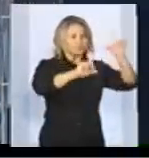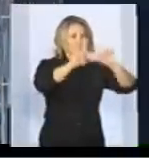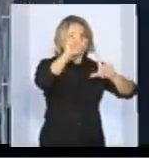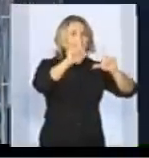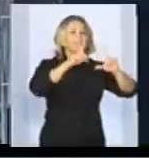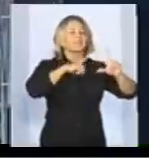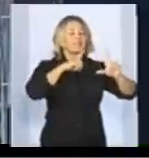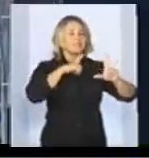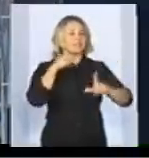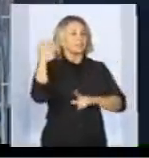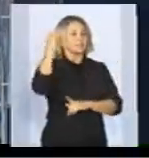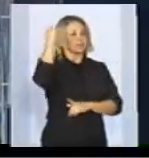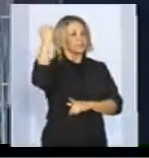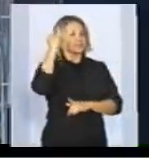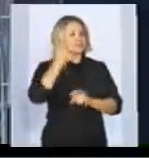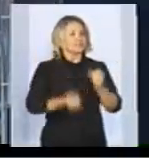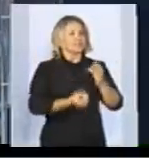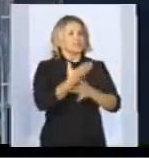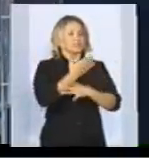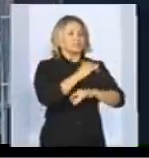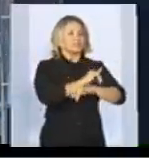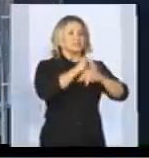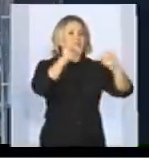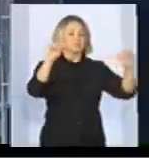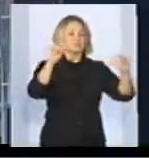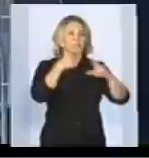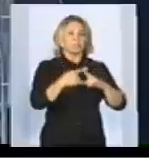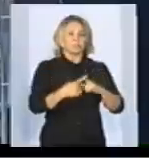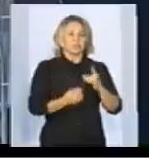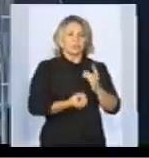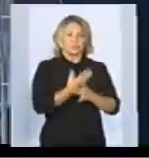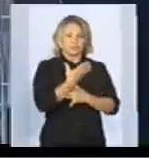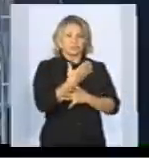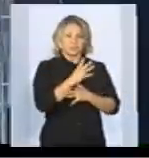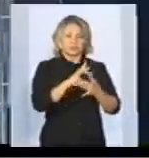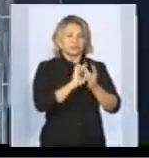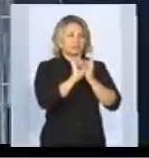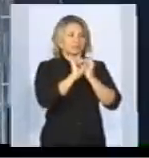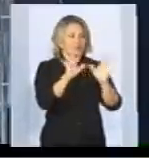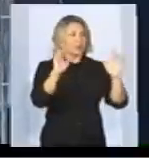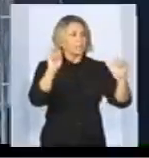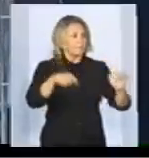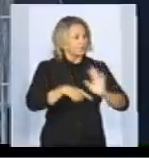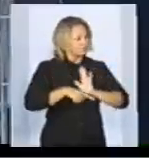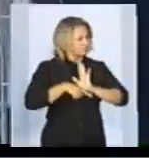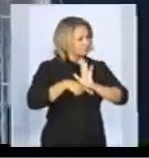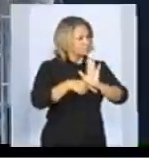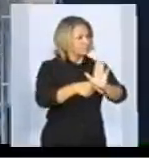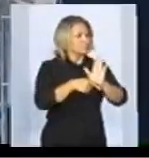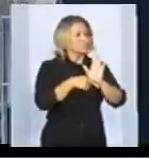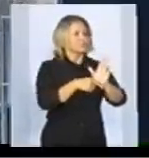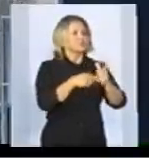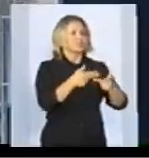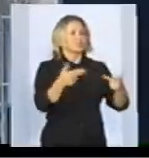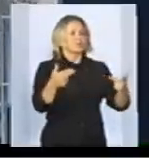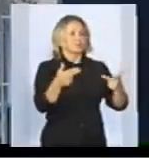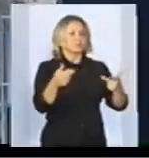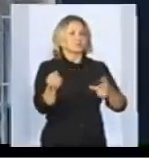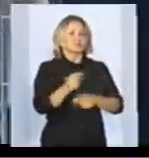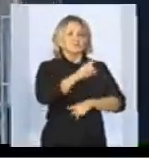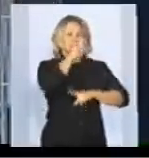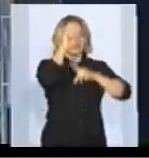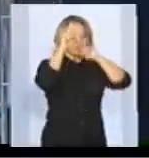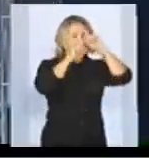papel Positivo na formação da audiência porque é a produção independente a que pode promover maior diversidade de Visões e perspectivas